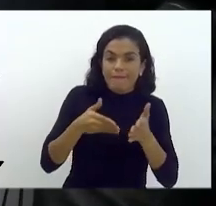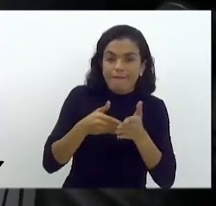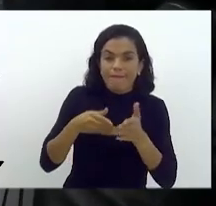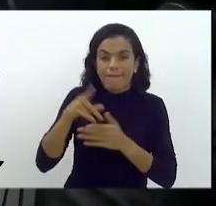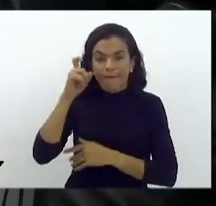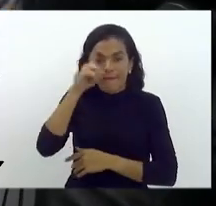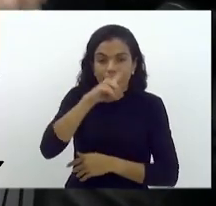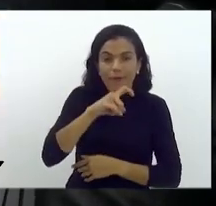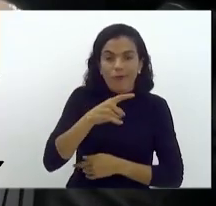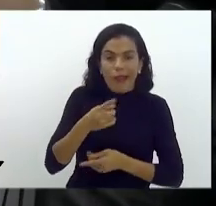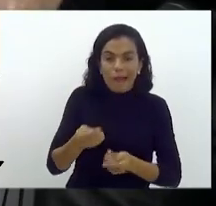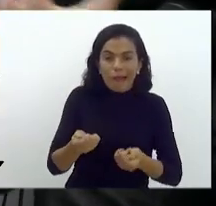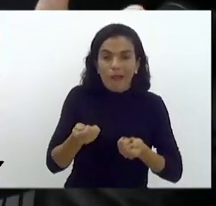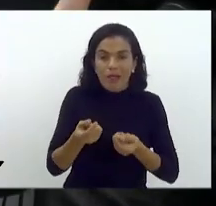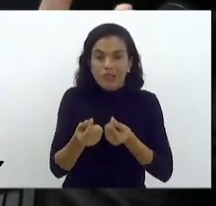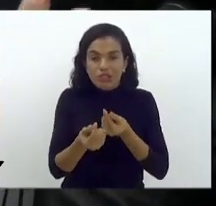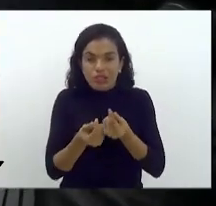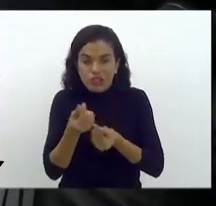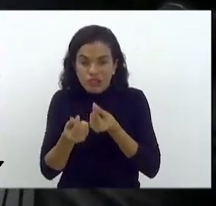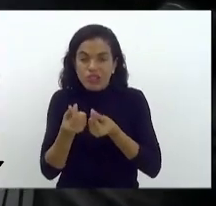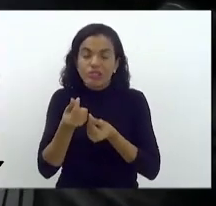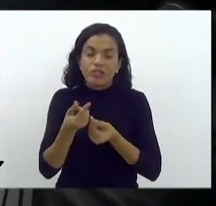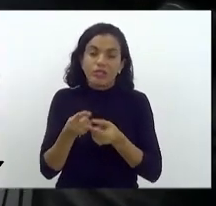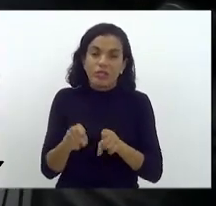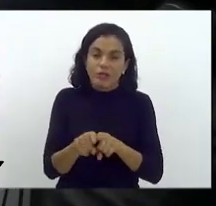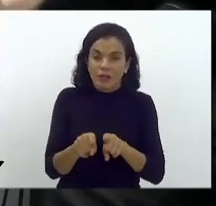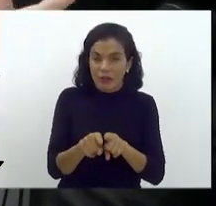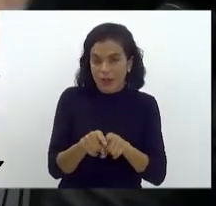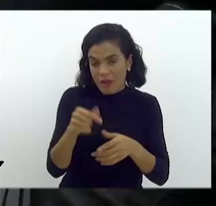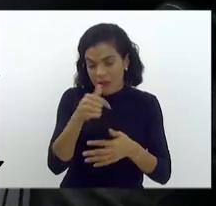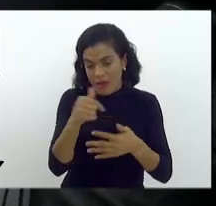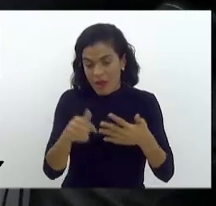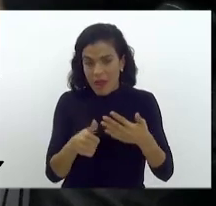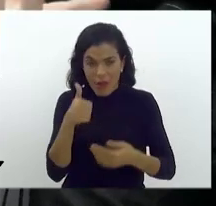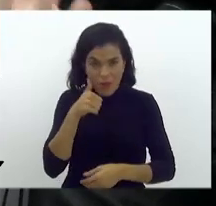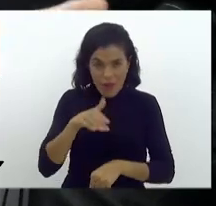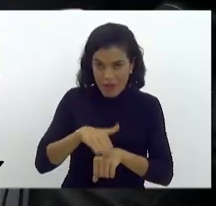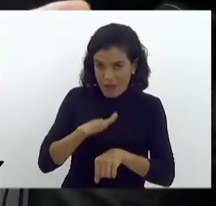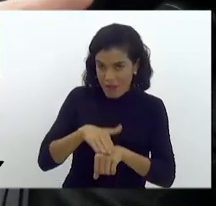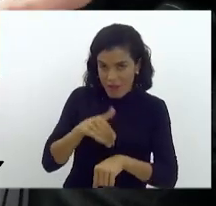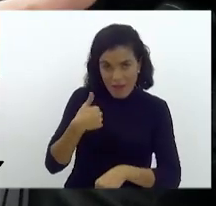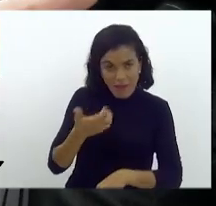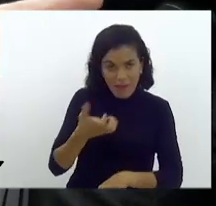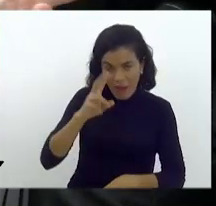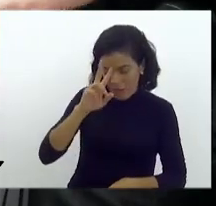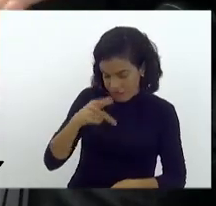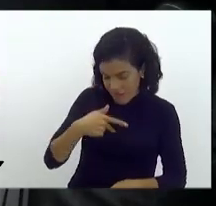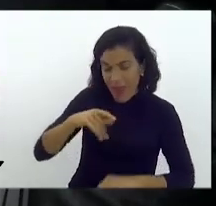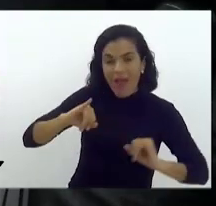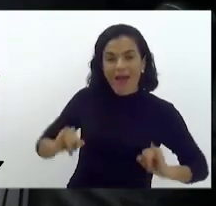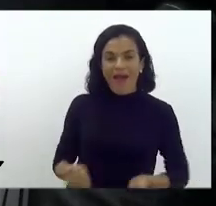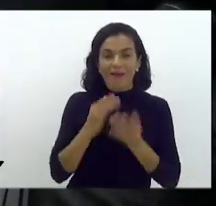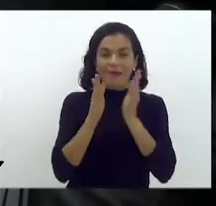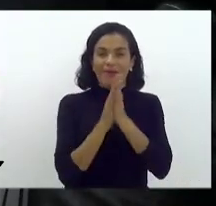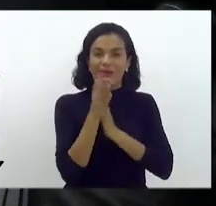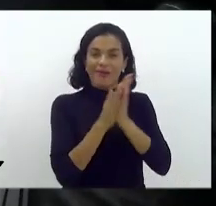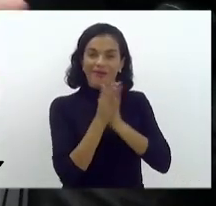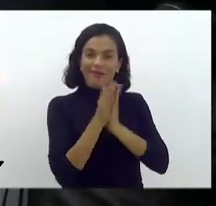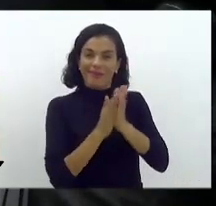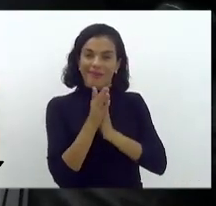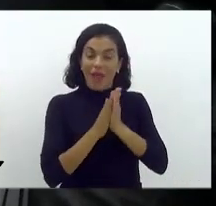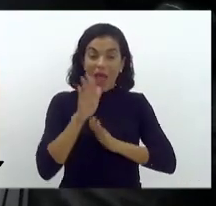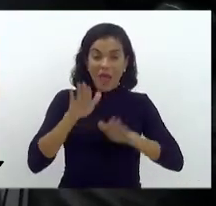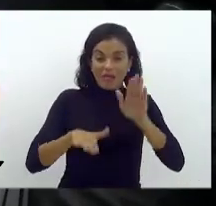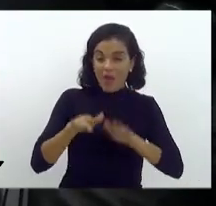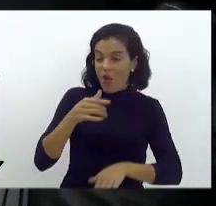econômicas financeiras etc a própria mulher também vai querer ter tirado disso Talvez o